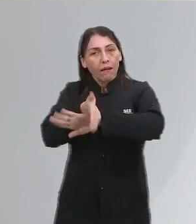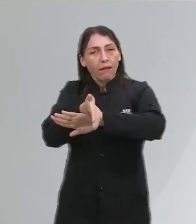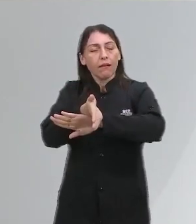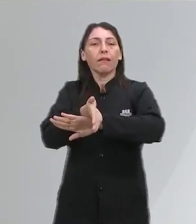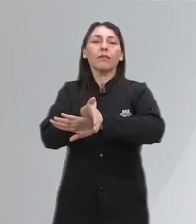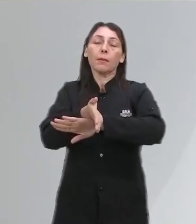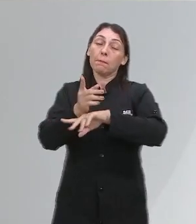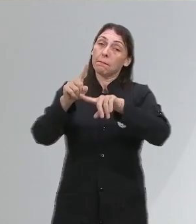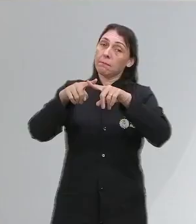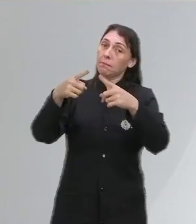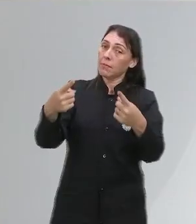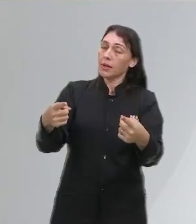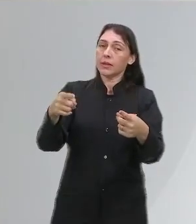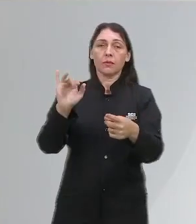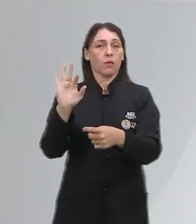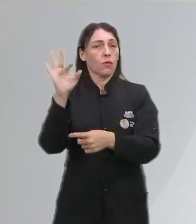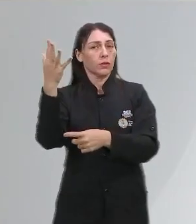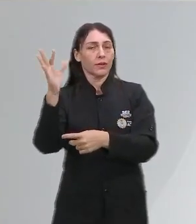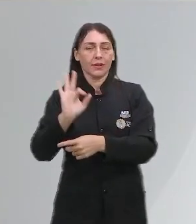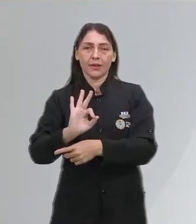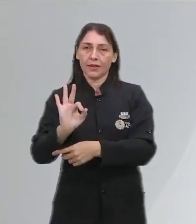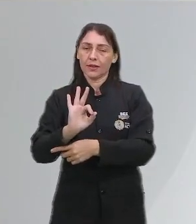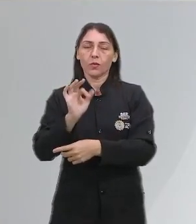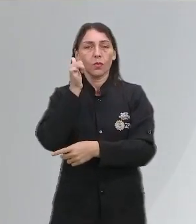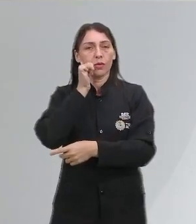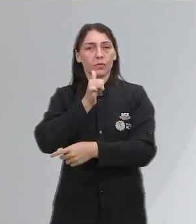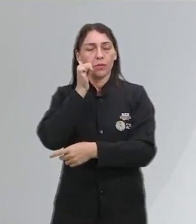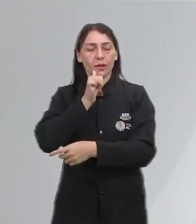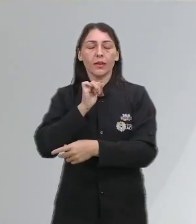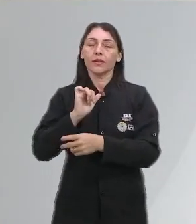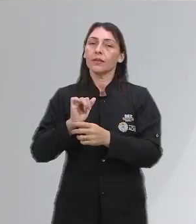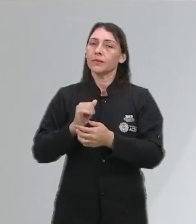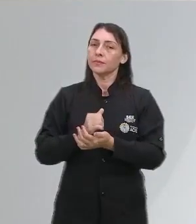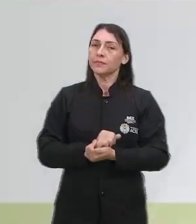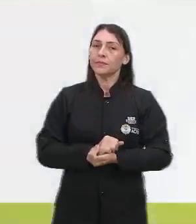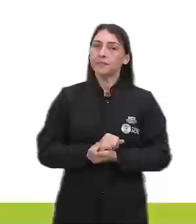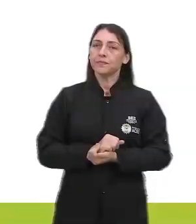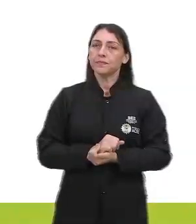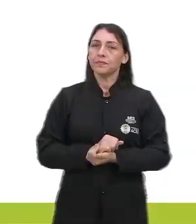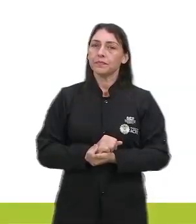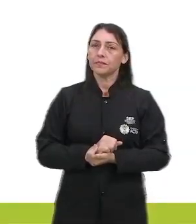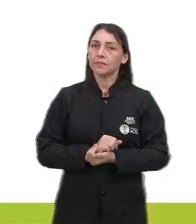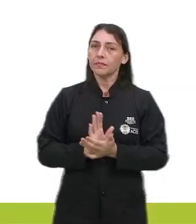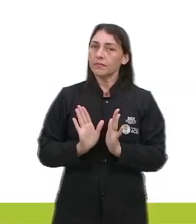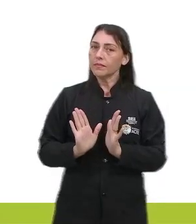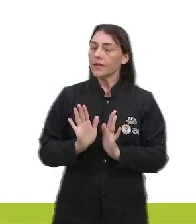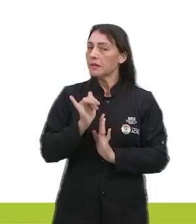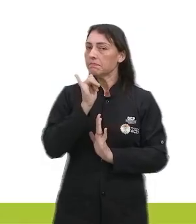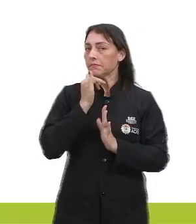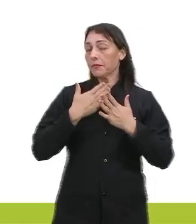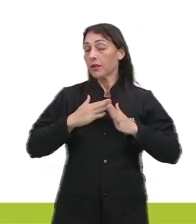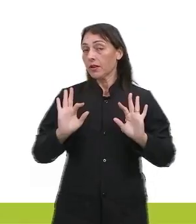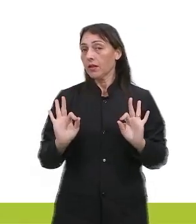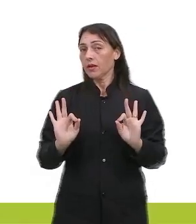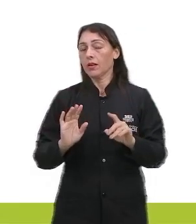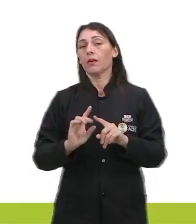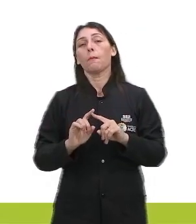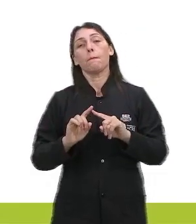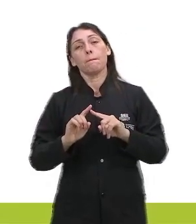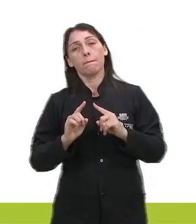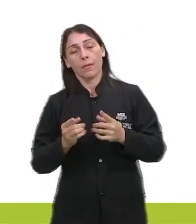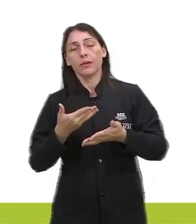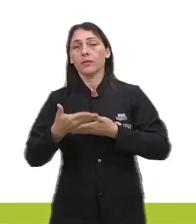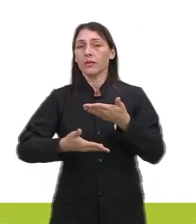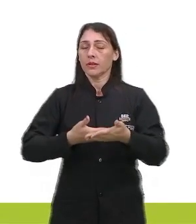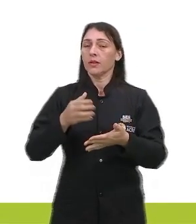E mesmo assim, isso não acontece para o público feminino. Tranquilo? Não, tranquilo não, porque a gente não fica tranquilo, né? Mas é essa a